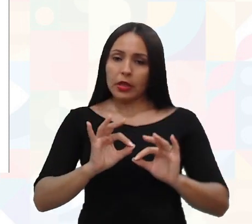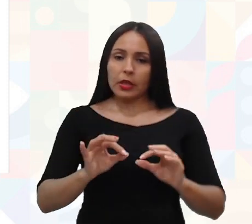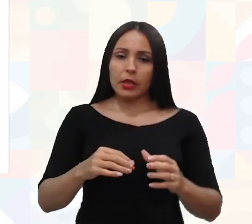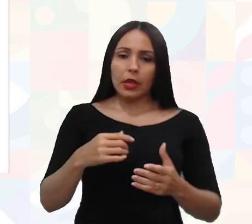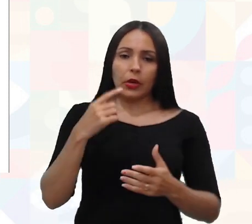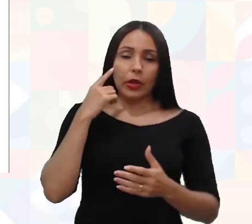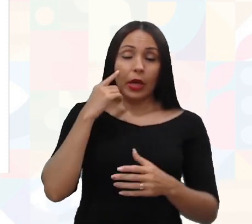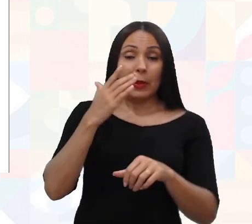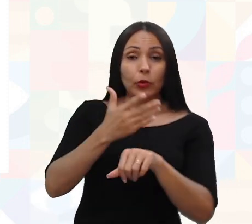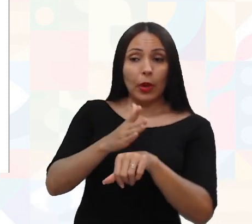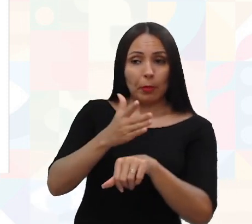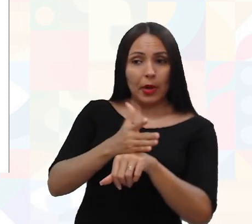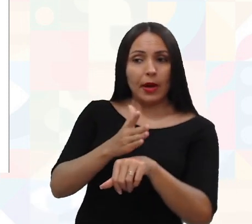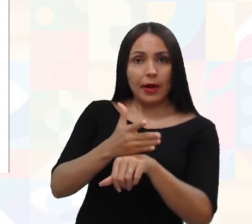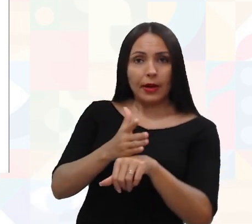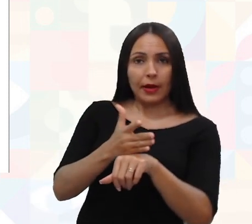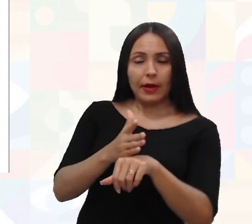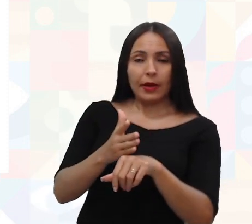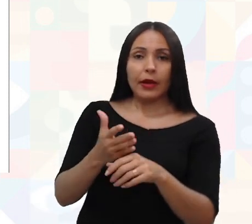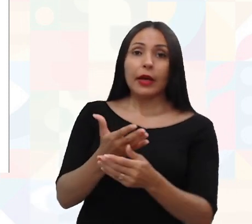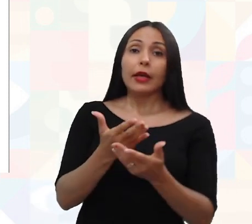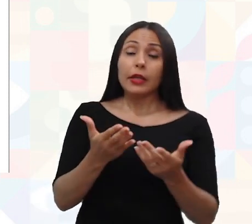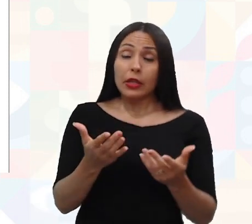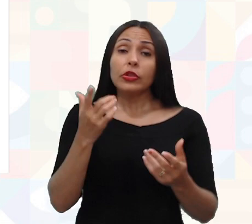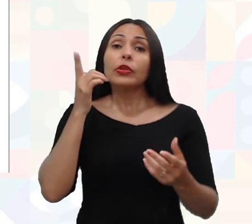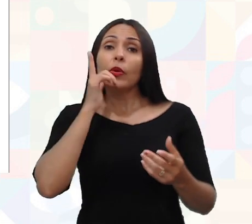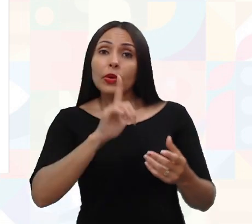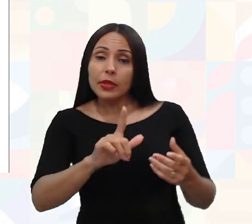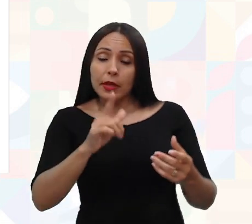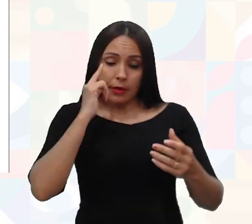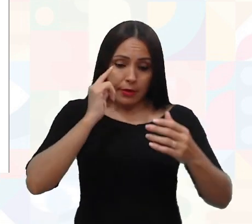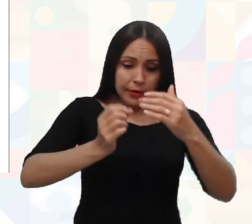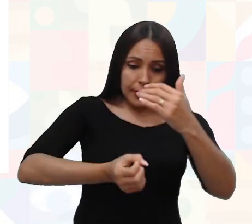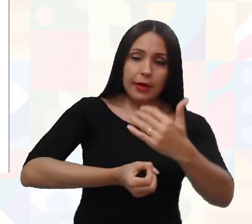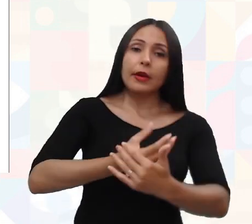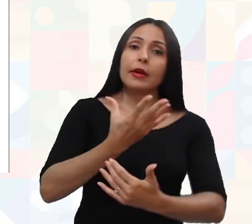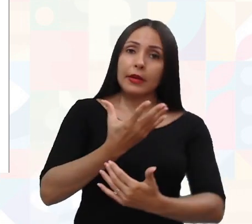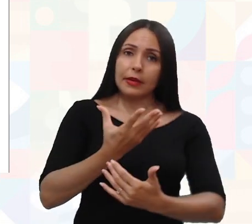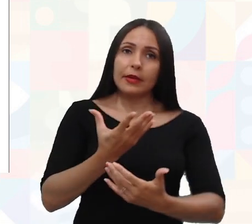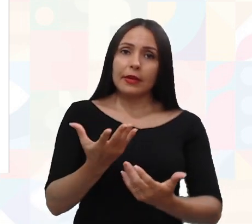moldura branca, né, do quadro. Então isso a gente consegue criar uma unidade.